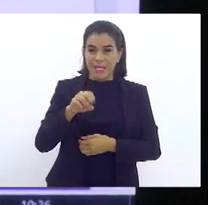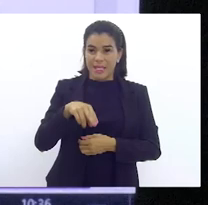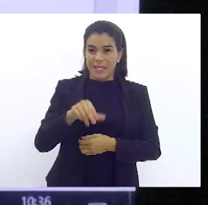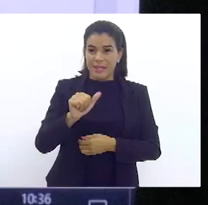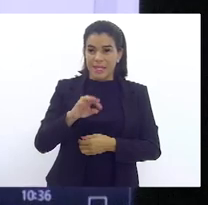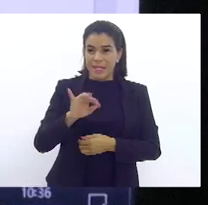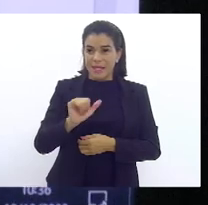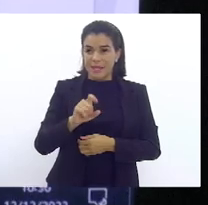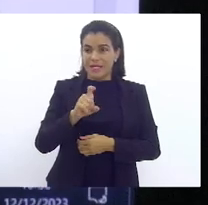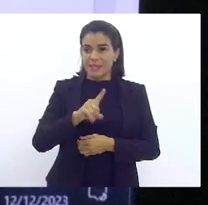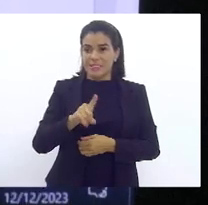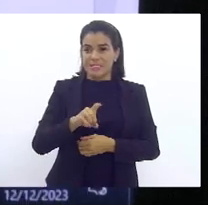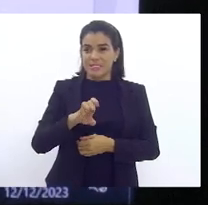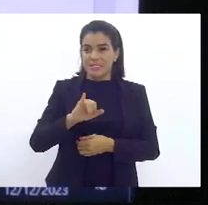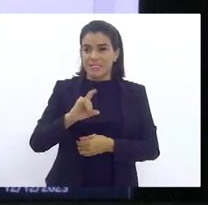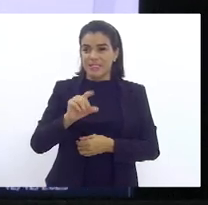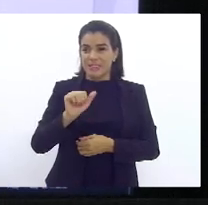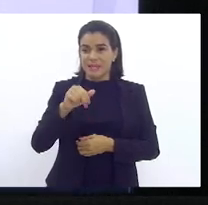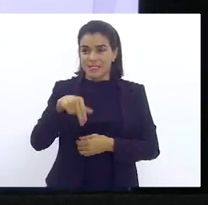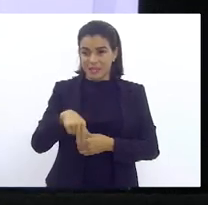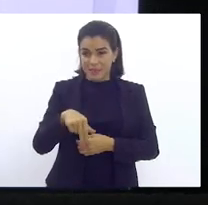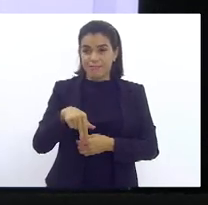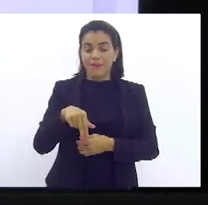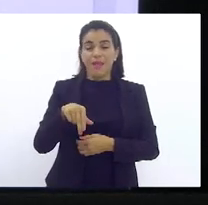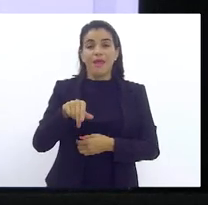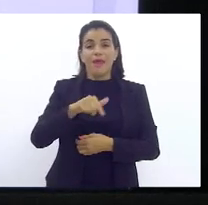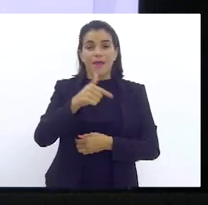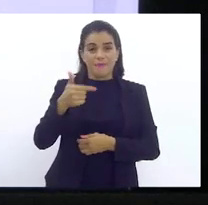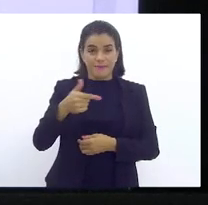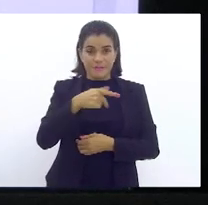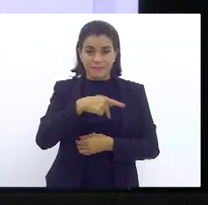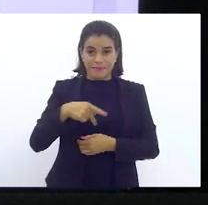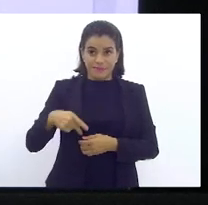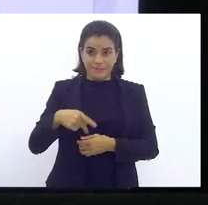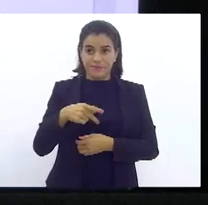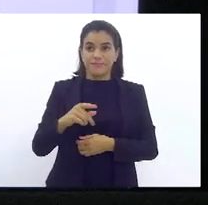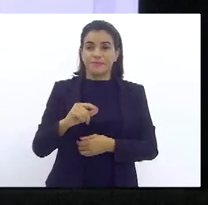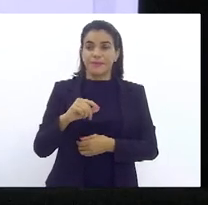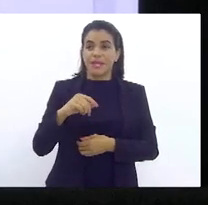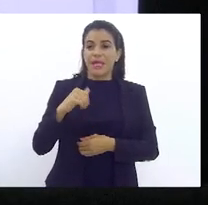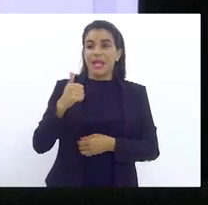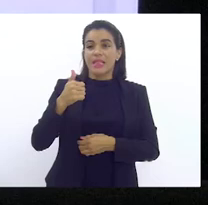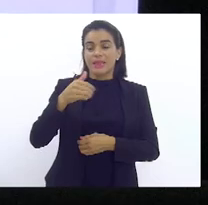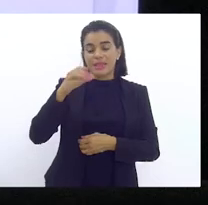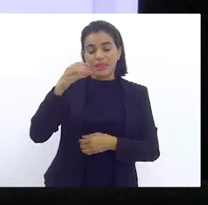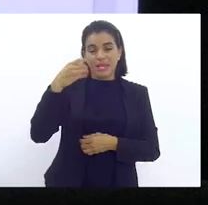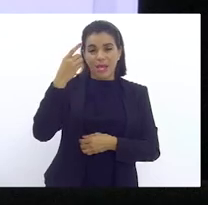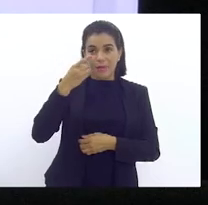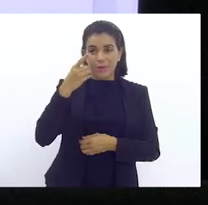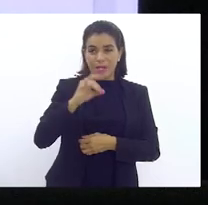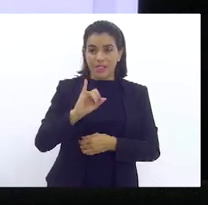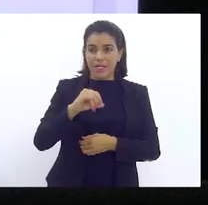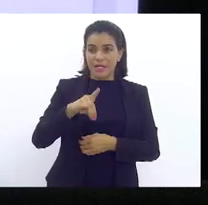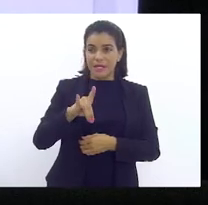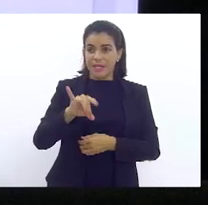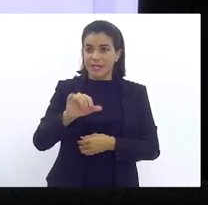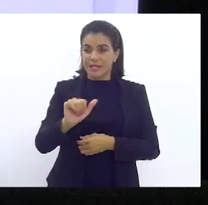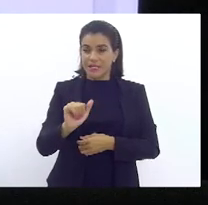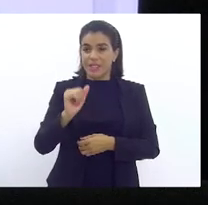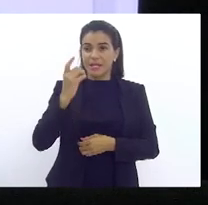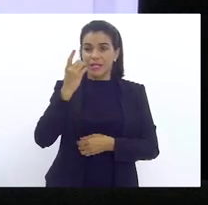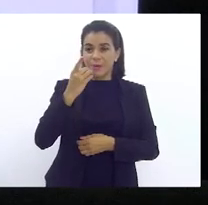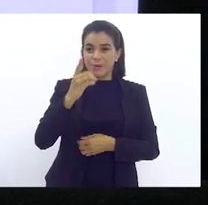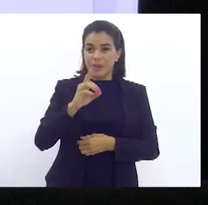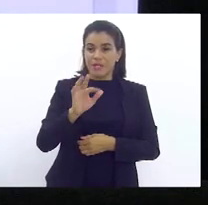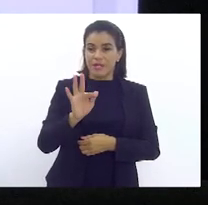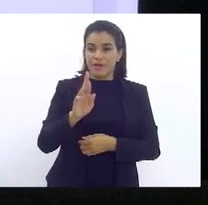zeidan é a vice-presidenta desta comissão os titulares são deputada tiju deputada India armelau e deputada